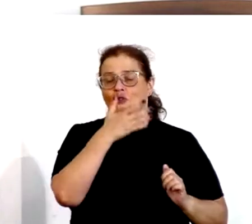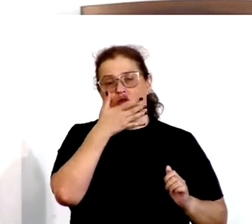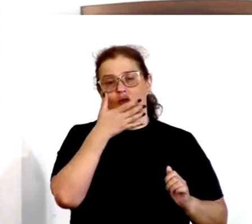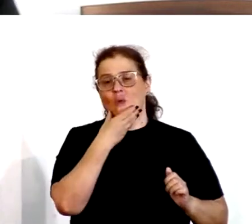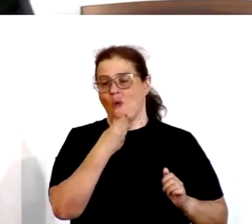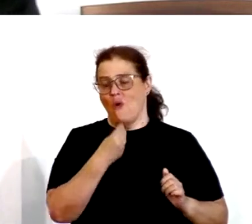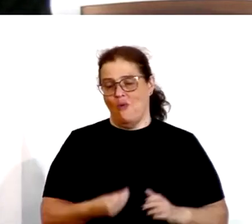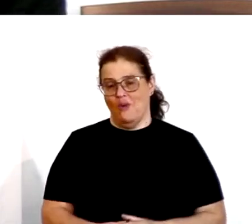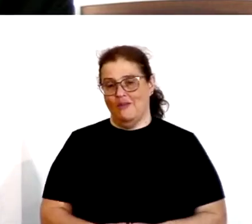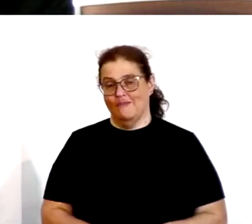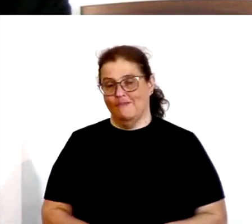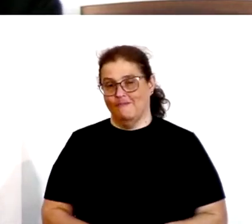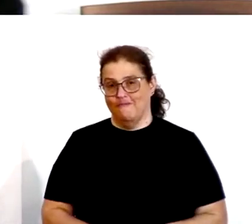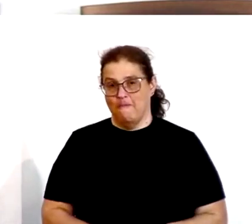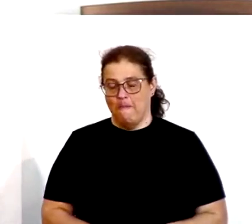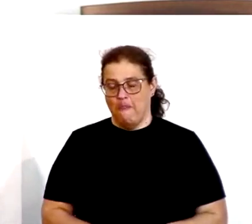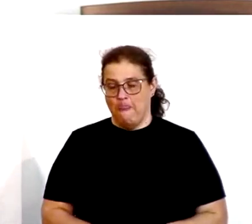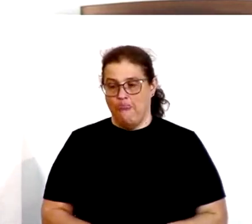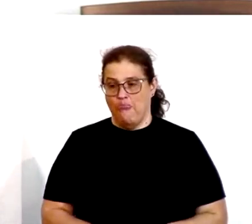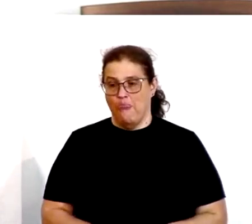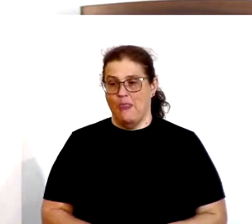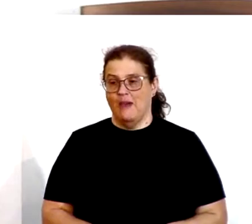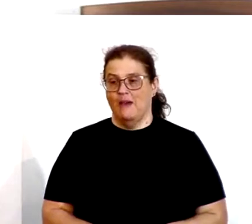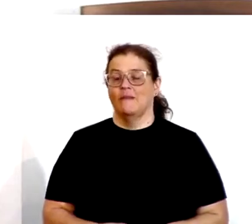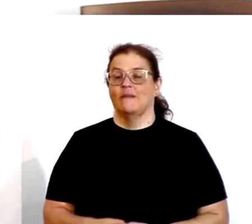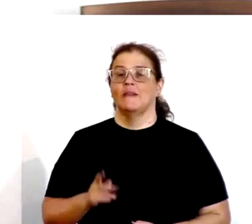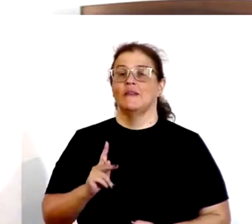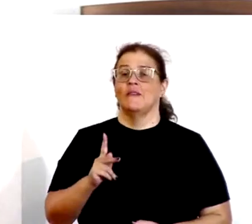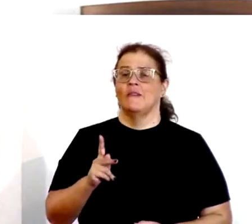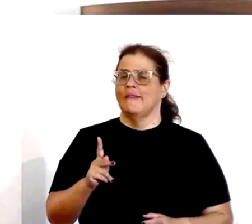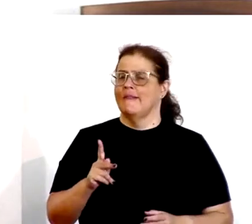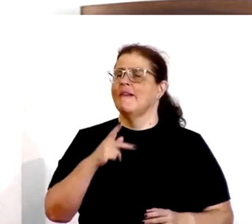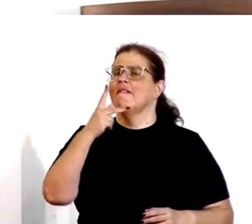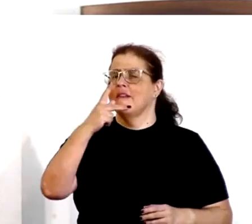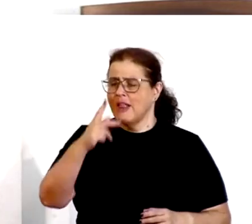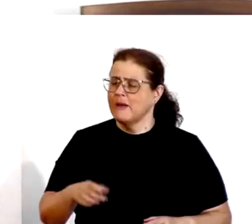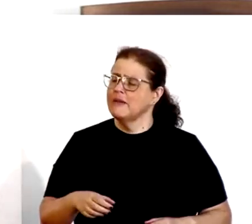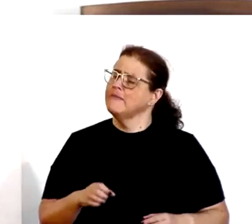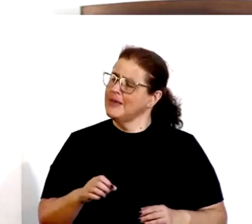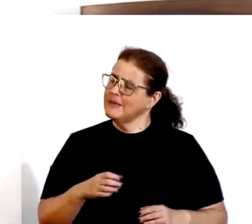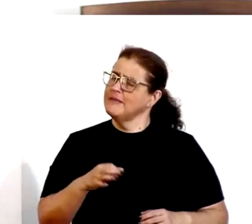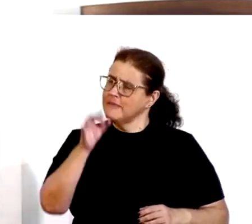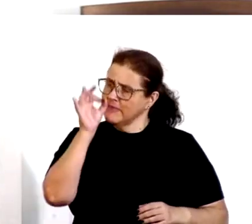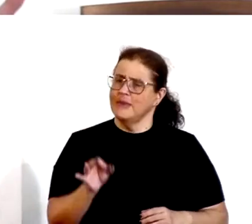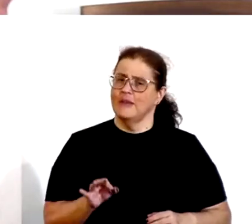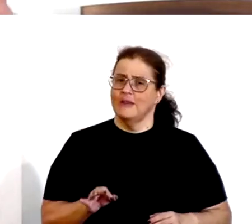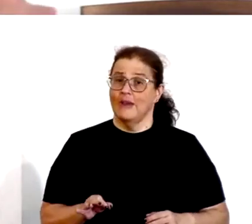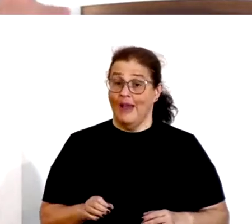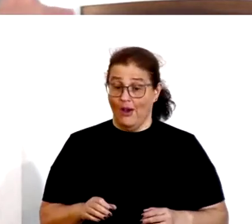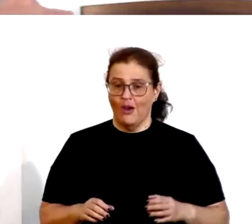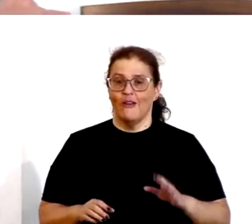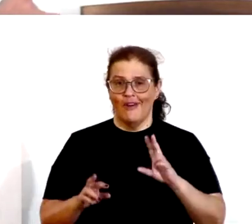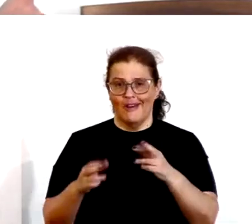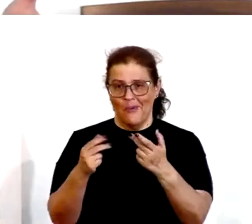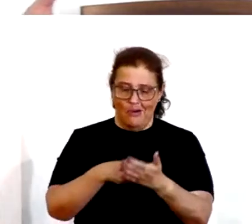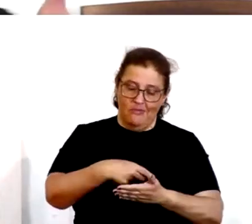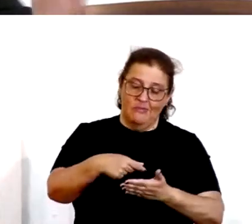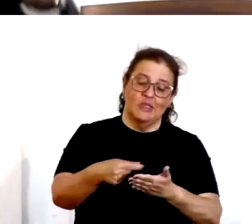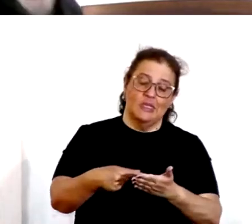e retidão procedente da verdade. E ele vai deixar isso mais claro ainda, meio que desenhar agora para